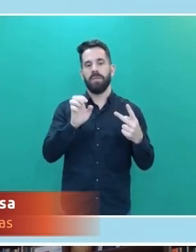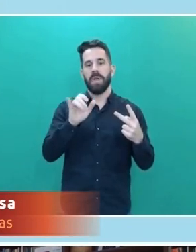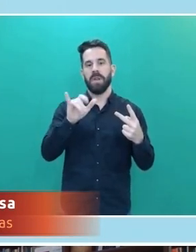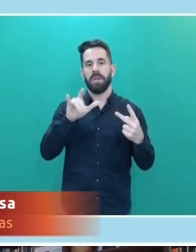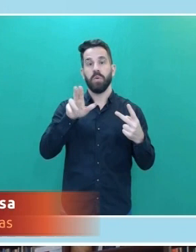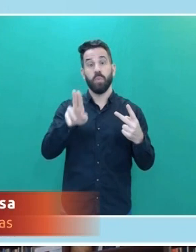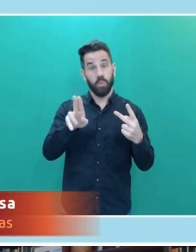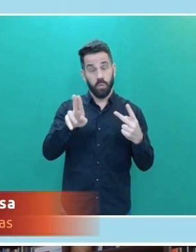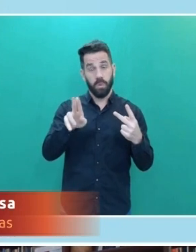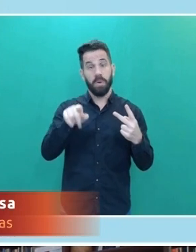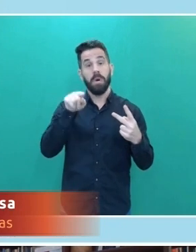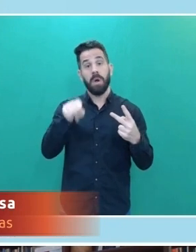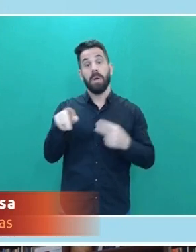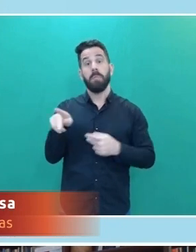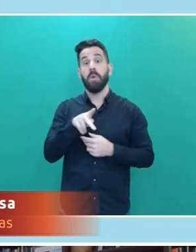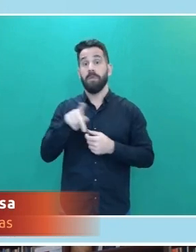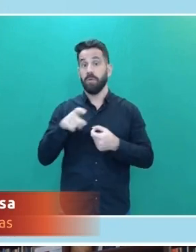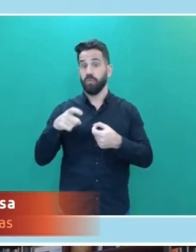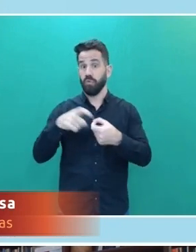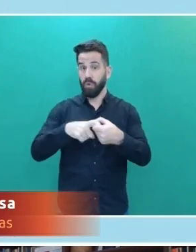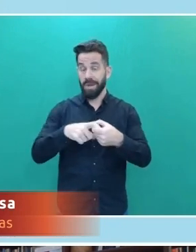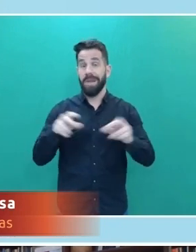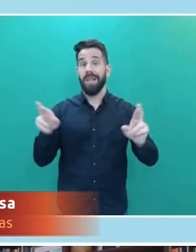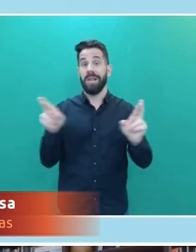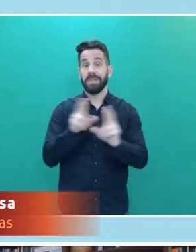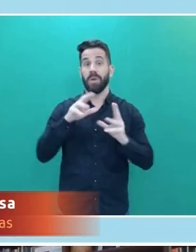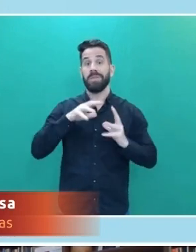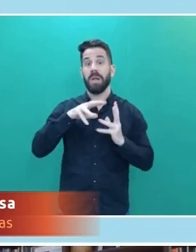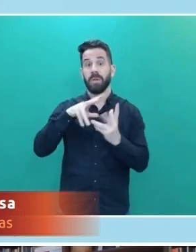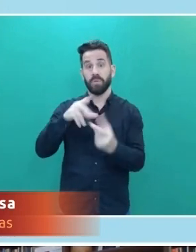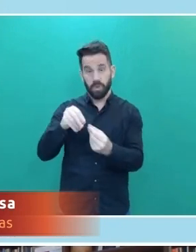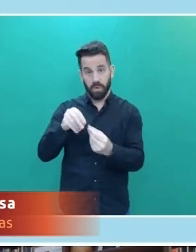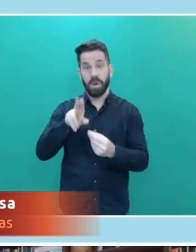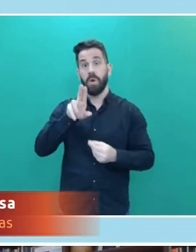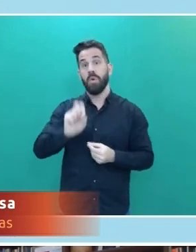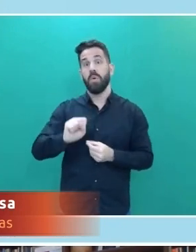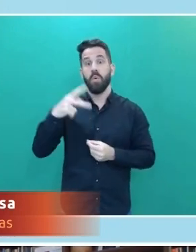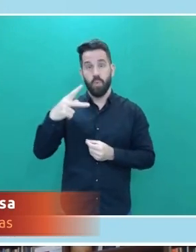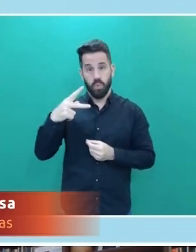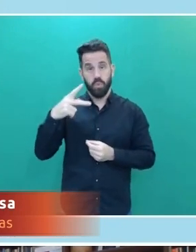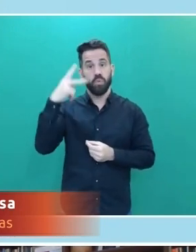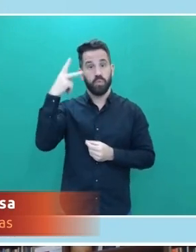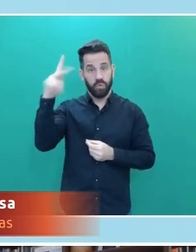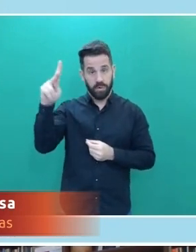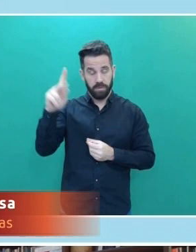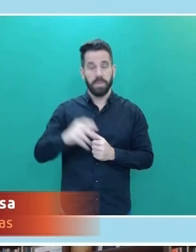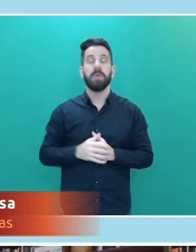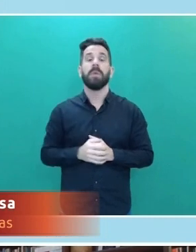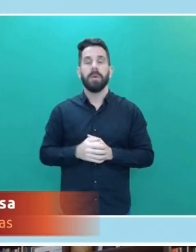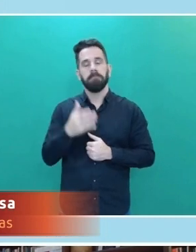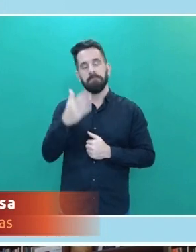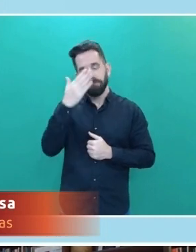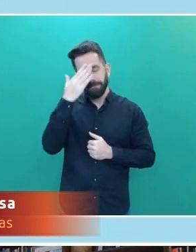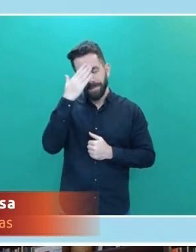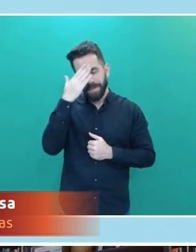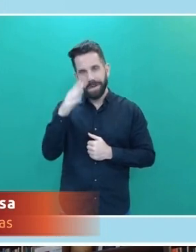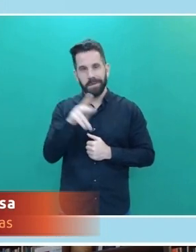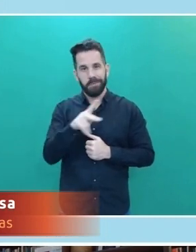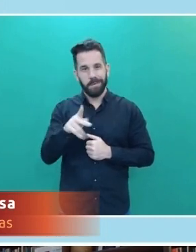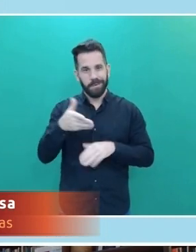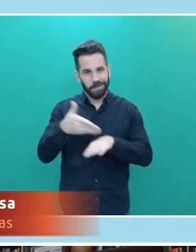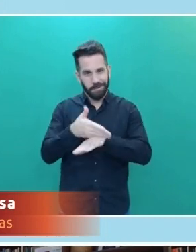associado do Instituto de Relações Internacionais da Universidade de São Paulo, a USP. Olá, professor Pedro, muito obrigada pela sua